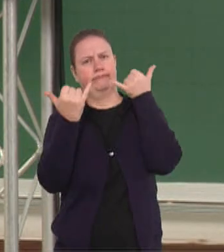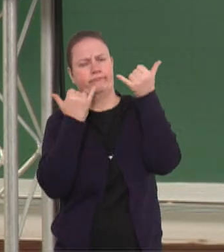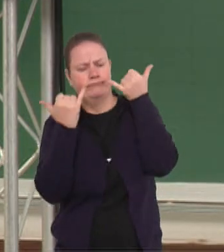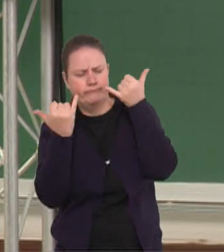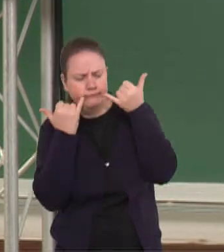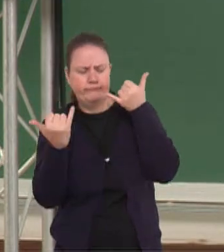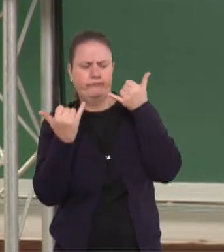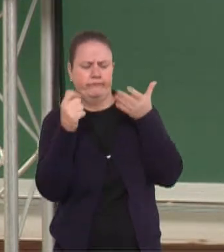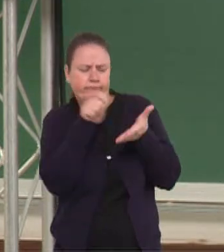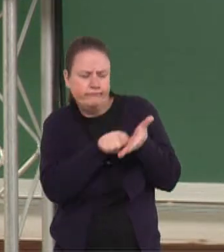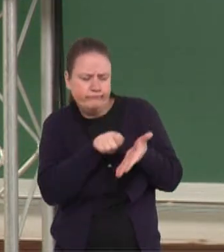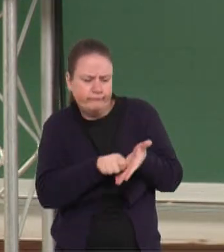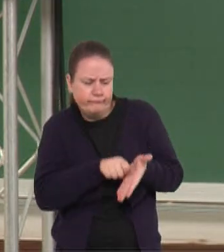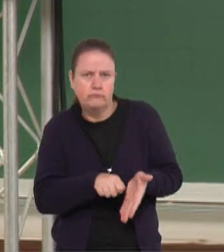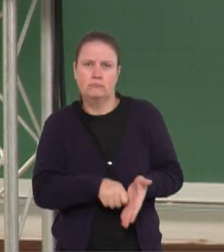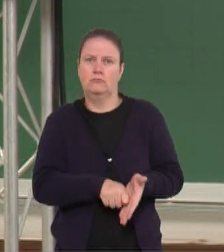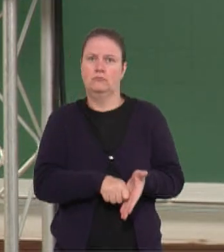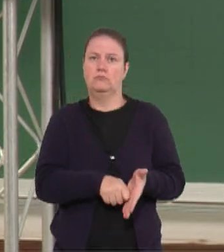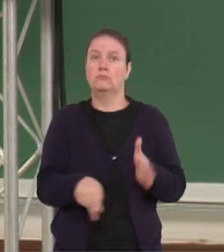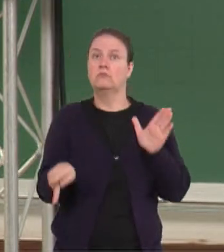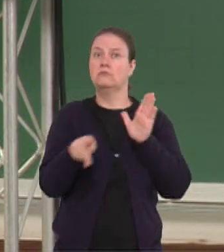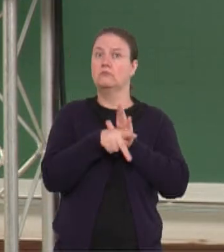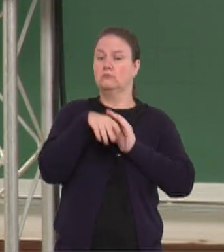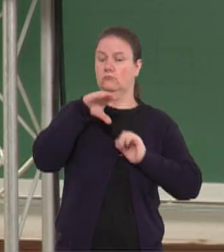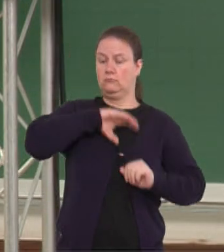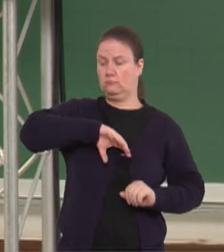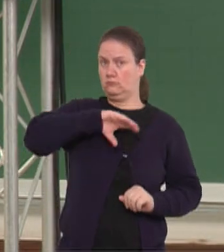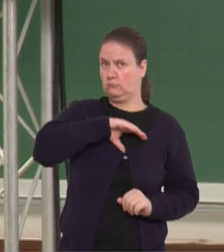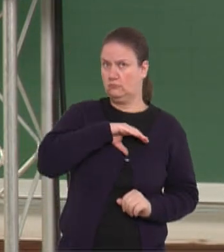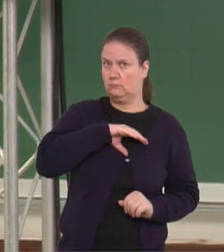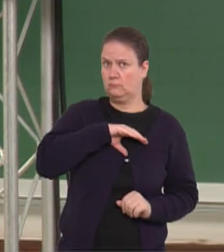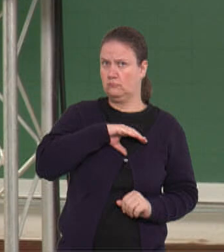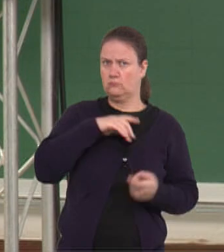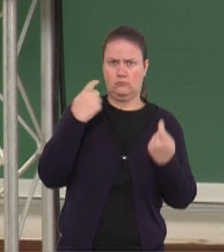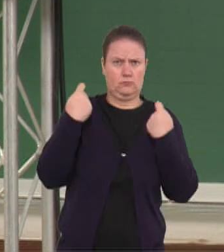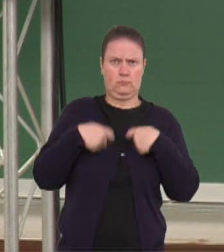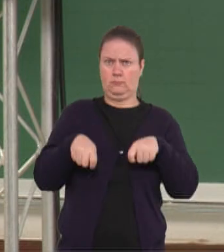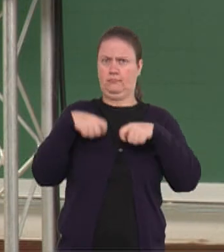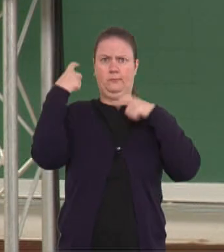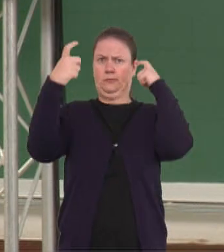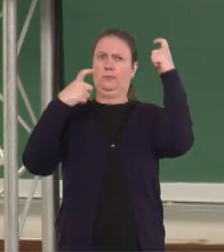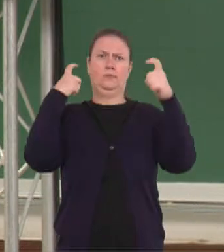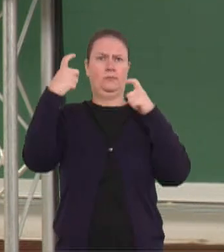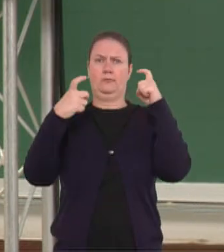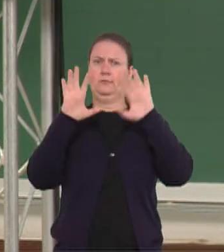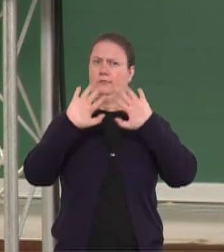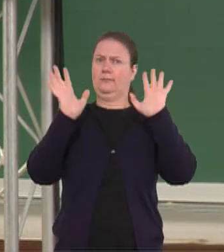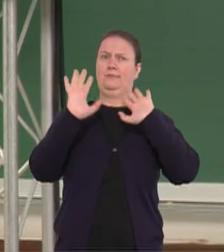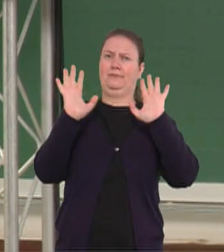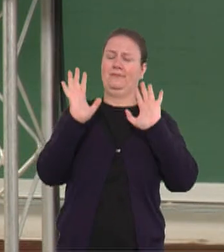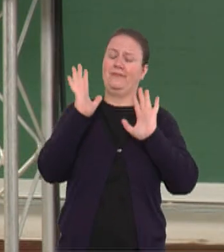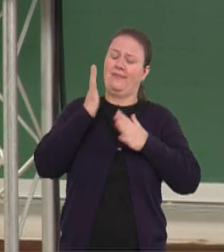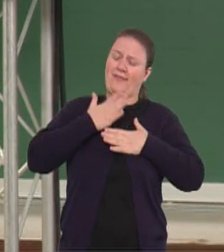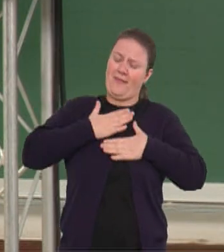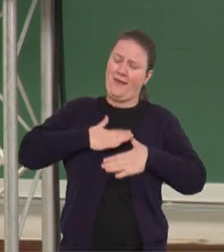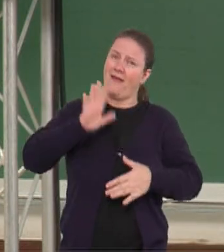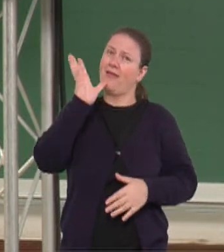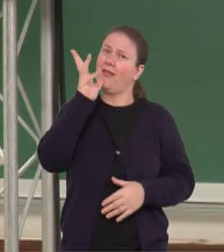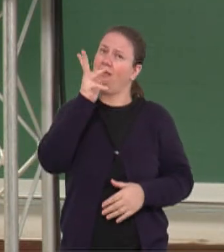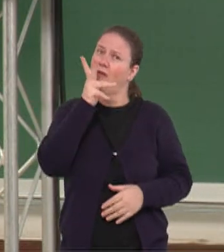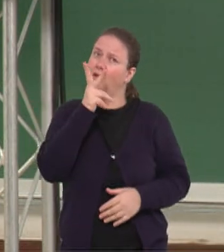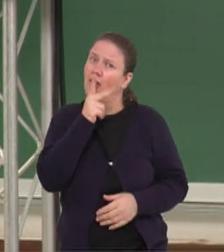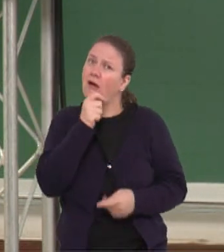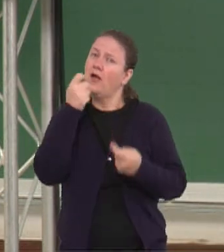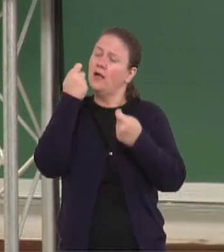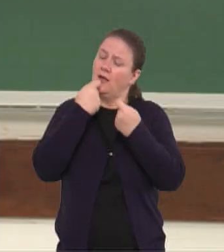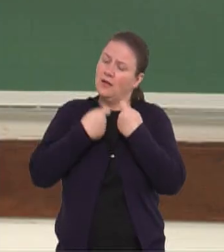vida acadêmica em língua portuguesa, né? Mas não precisa se apavorar também. A gente vai devagarinho, vai aprendendo. Só temos que